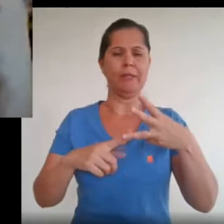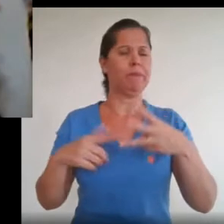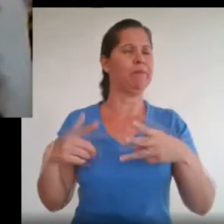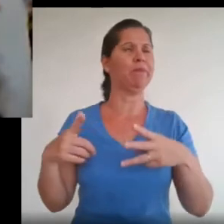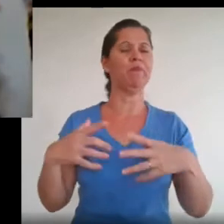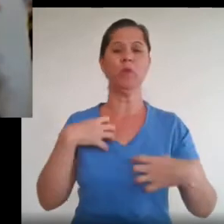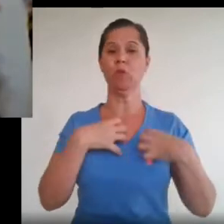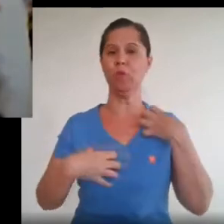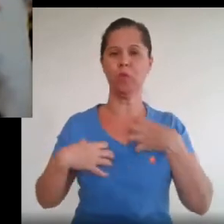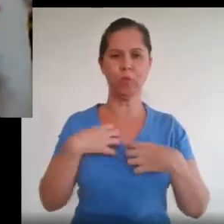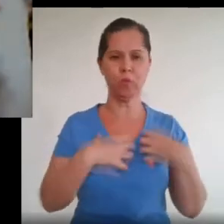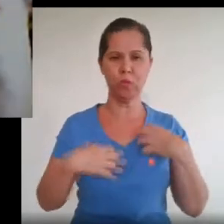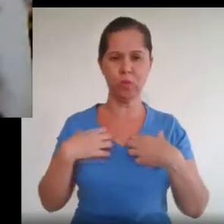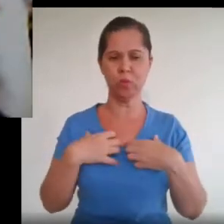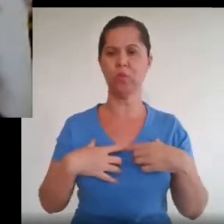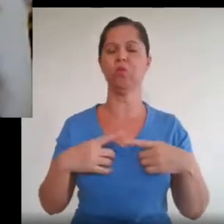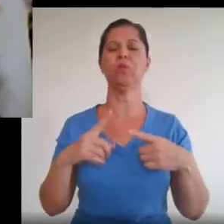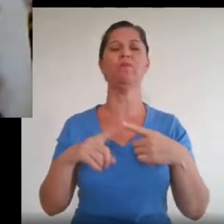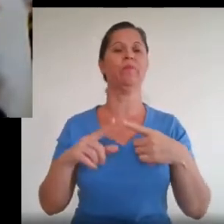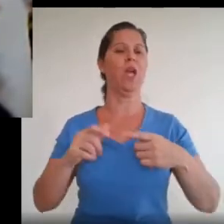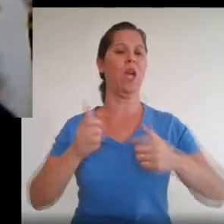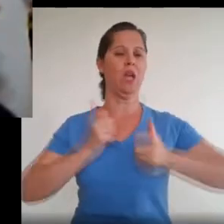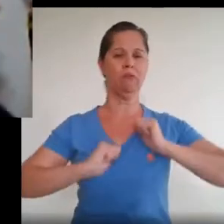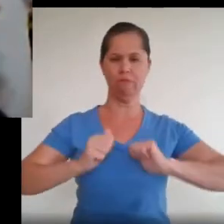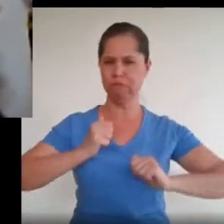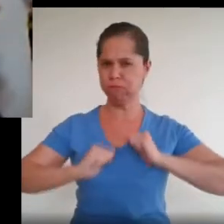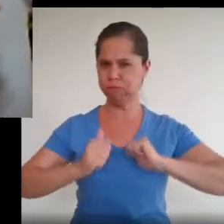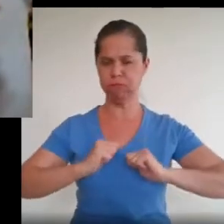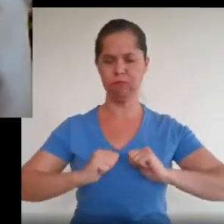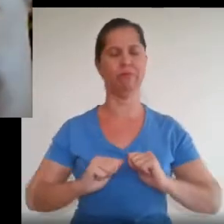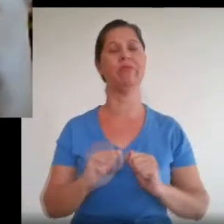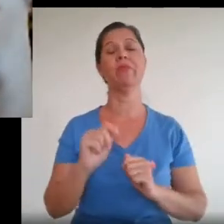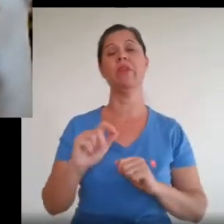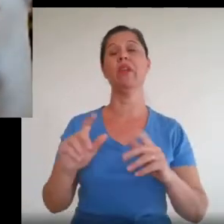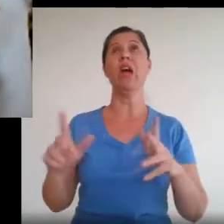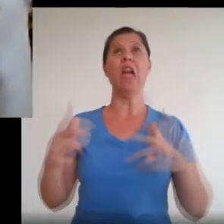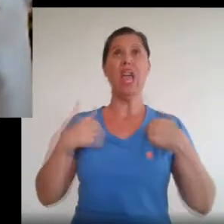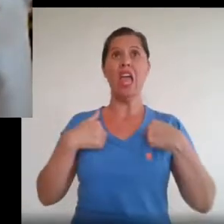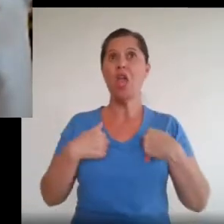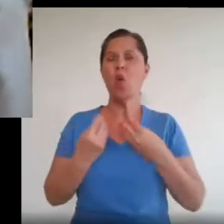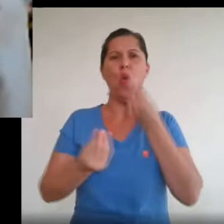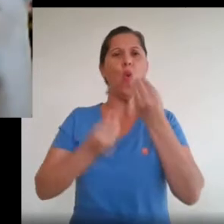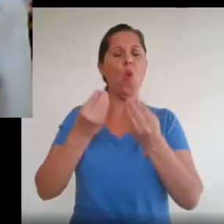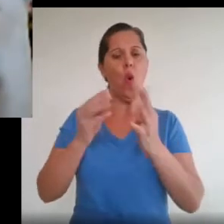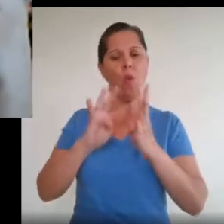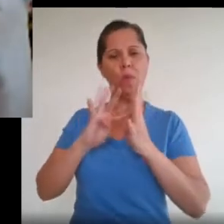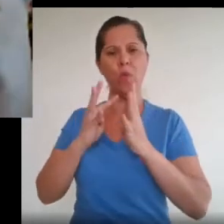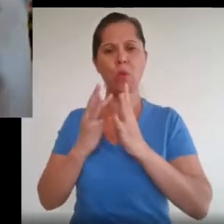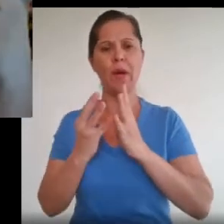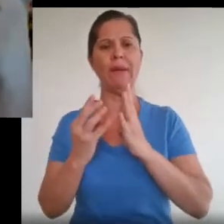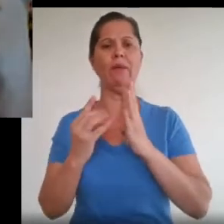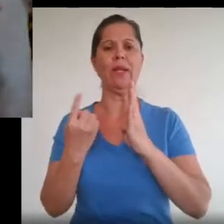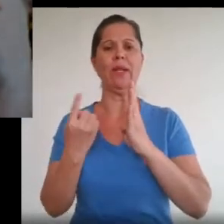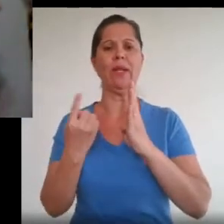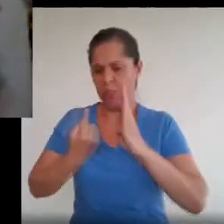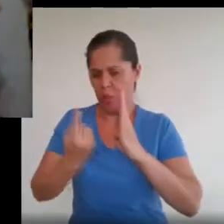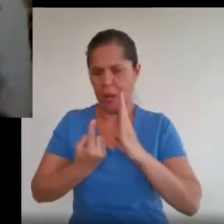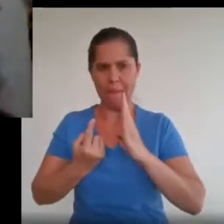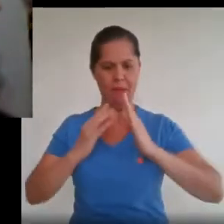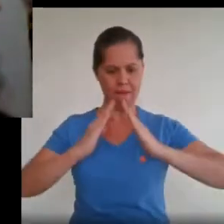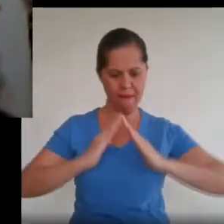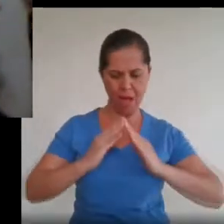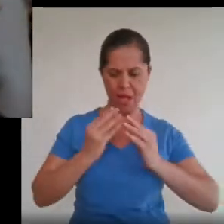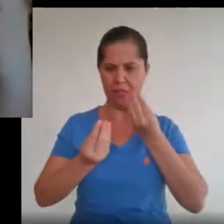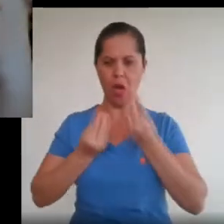ficávamos extremamente ansiosos, extremamente angustiados, que eu não vou conseguir fazer isolamento social, nós não vamos conseguir ficar dentro